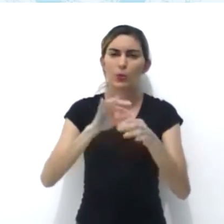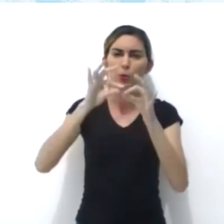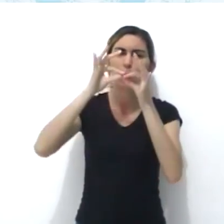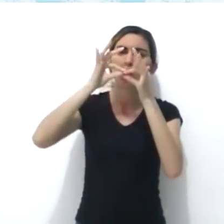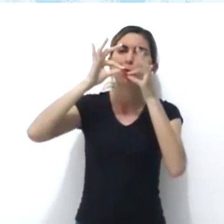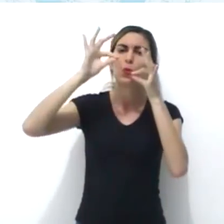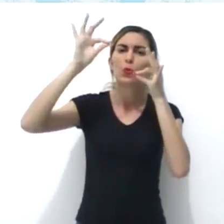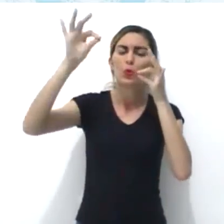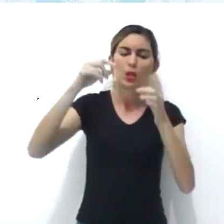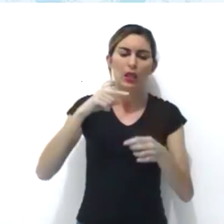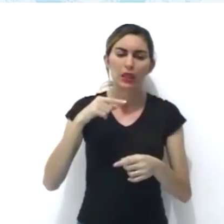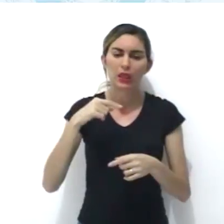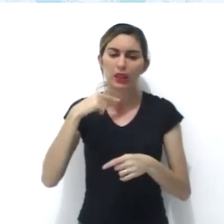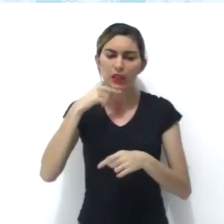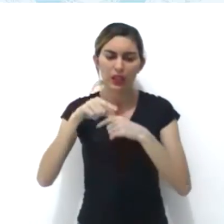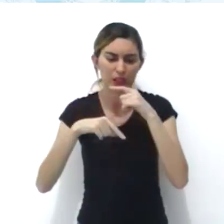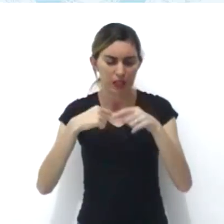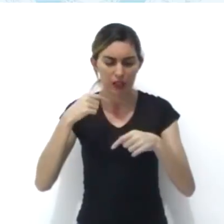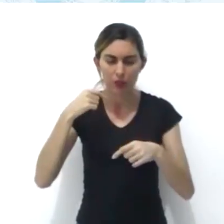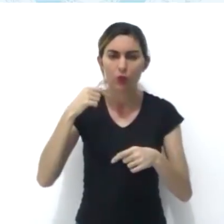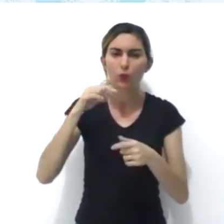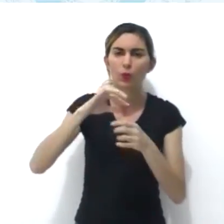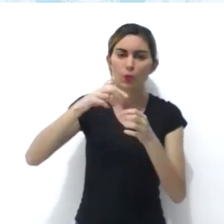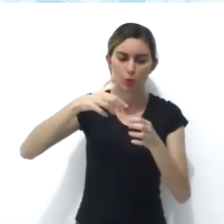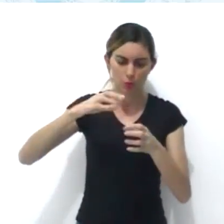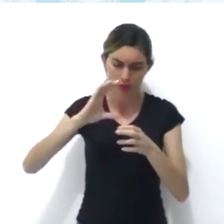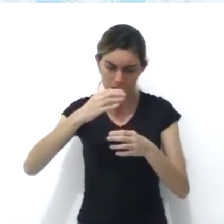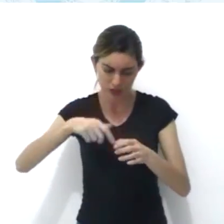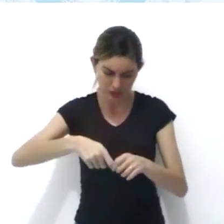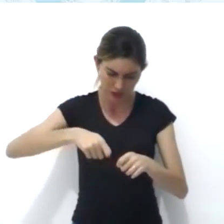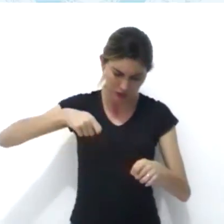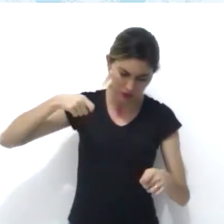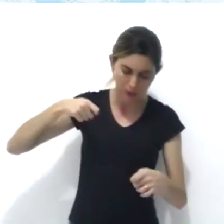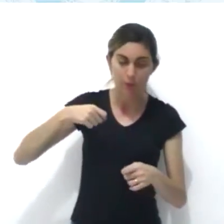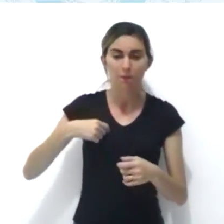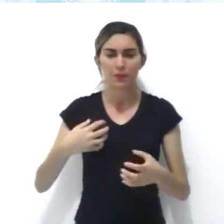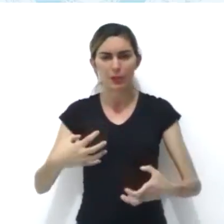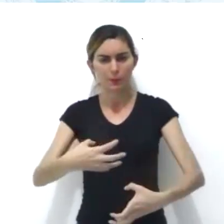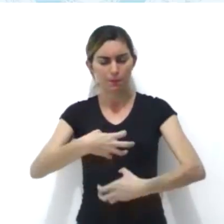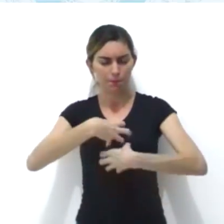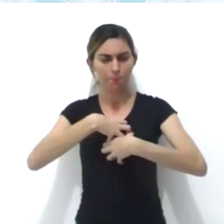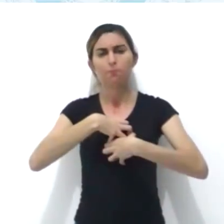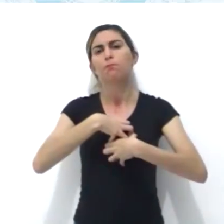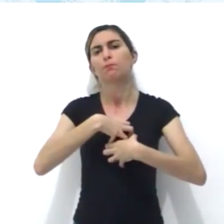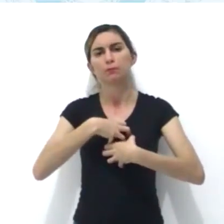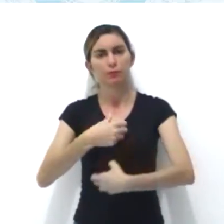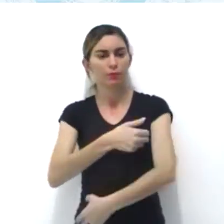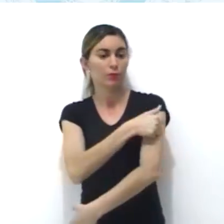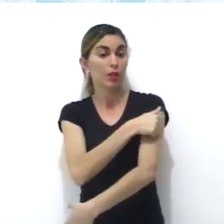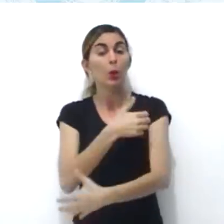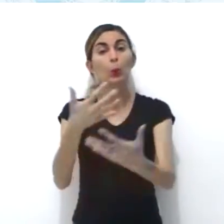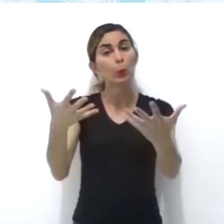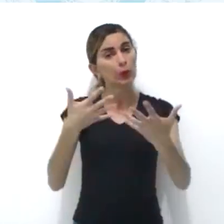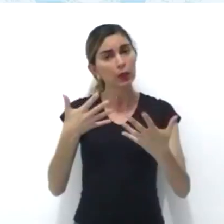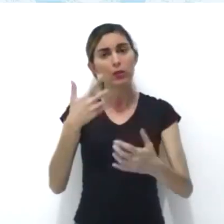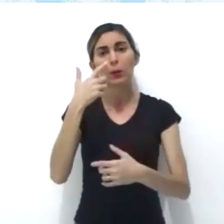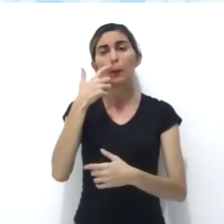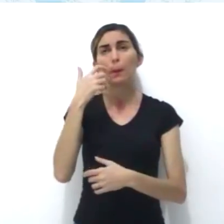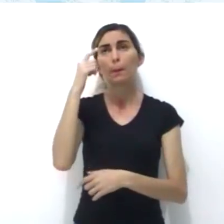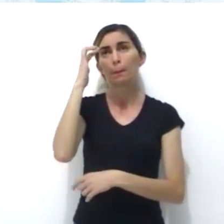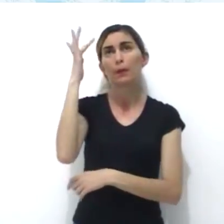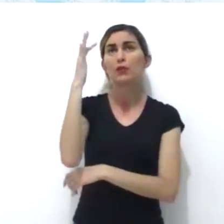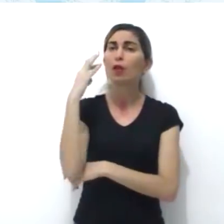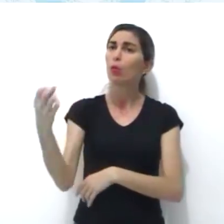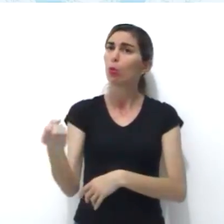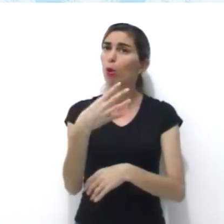com canudo, né? Tentando retirar ali os cientistas. Isso tudo impactou demais esses alunos e eles